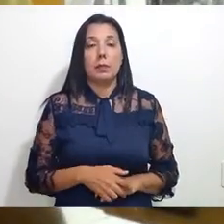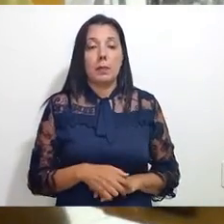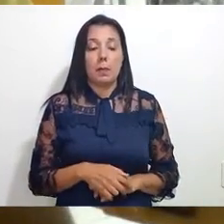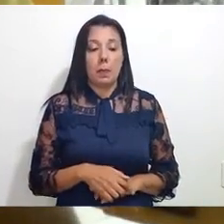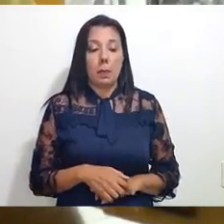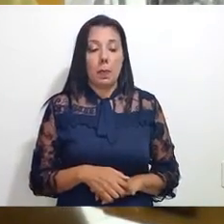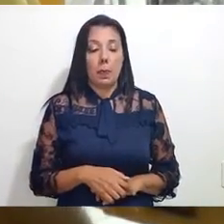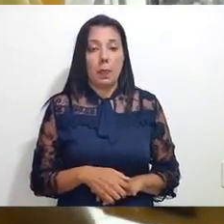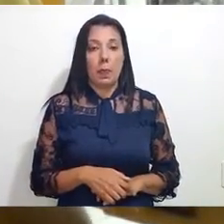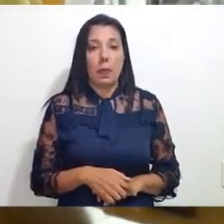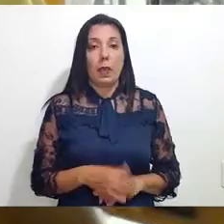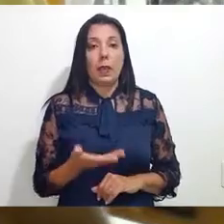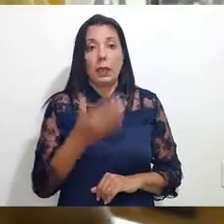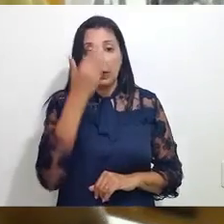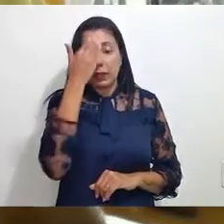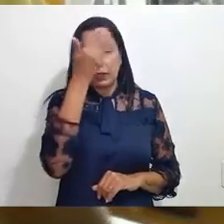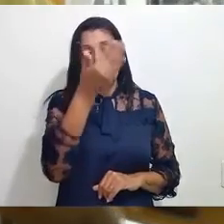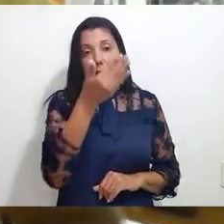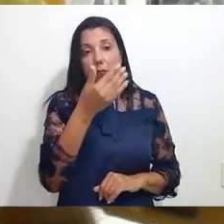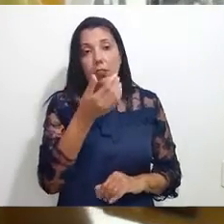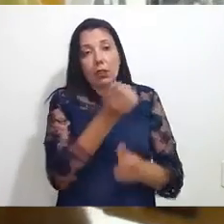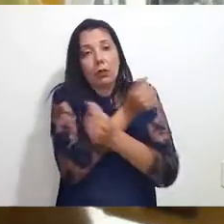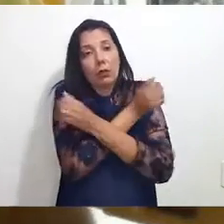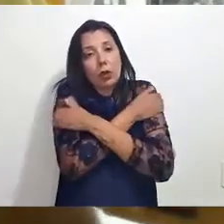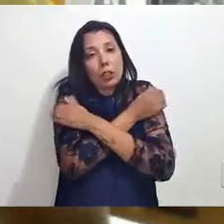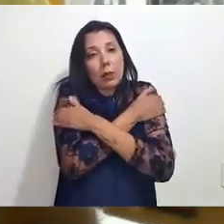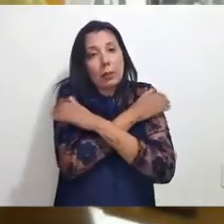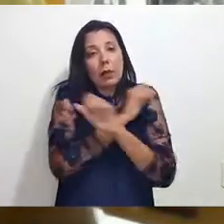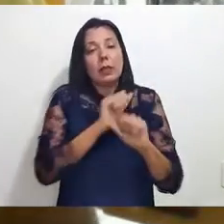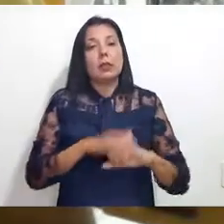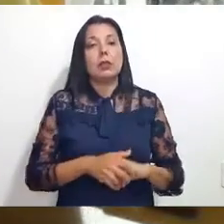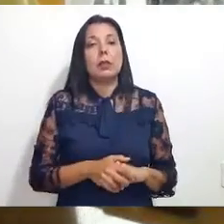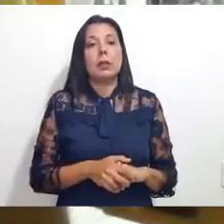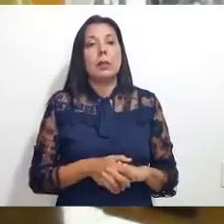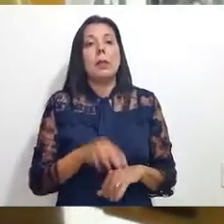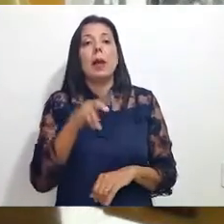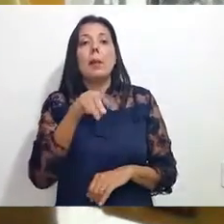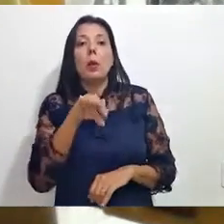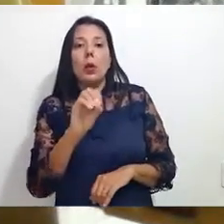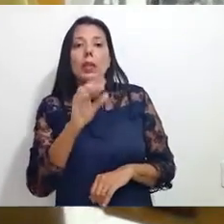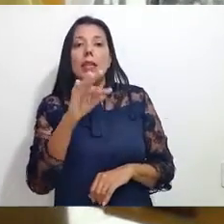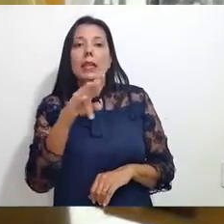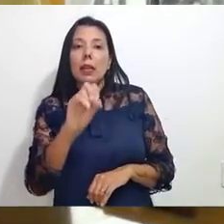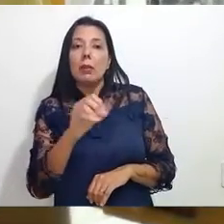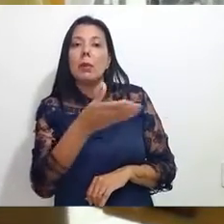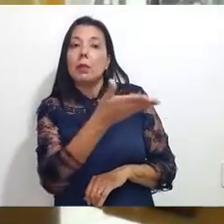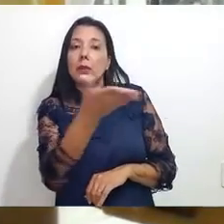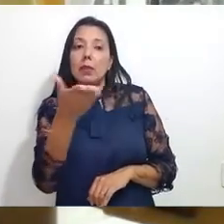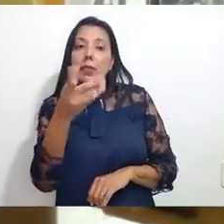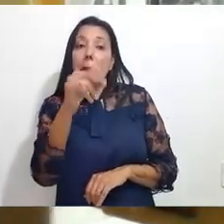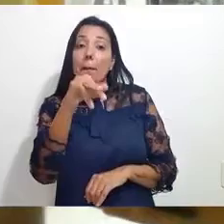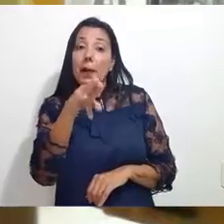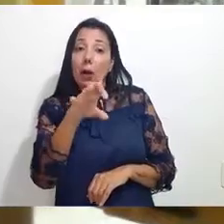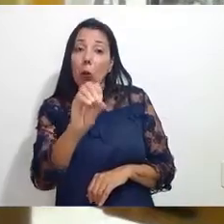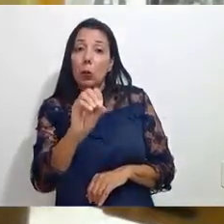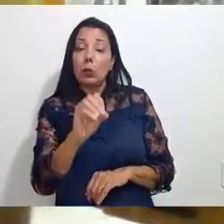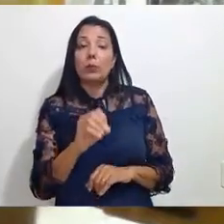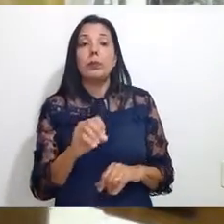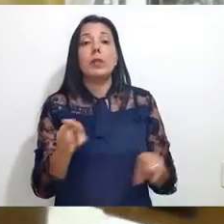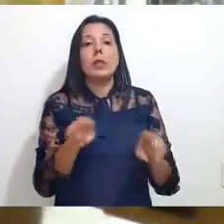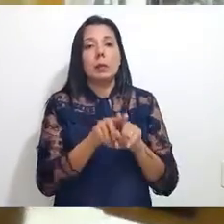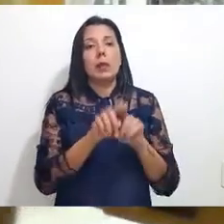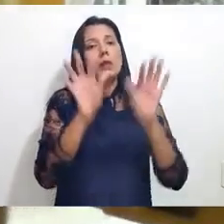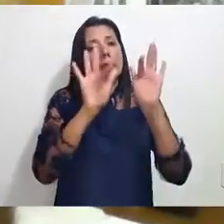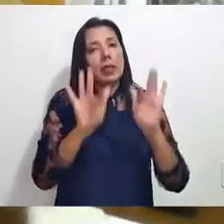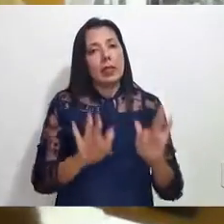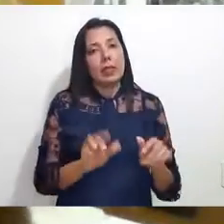seja ela o que seja, ela é detentora do direito. Então, que a gente possa olhar essa criança, independente do sexo,